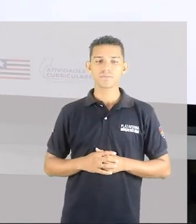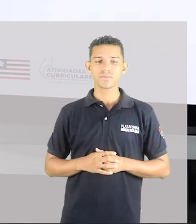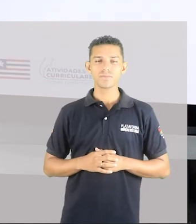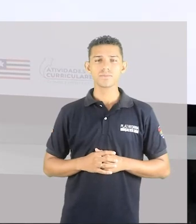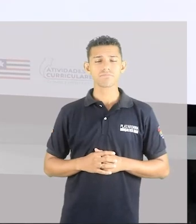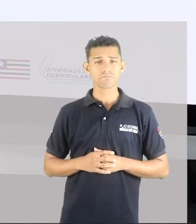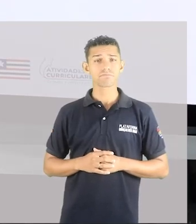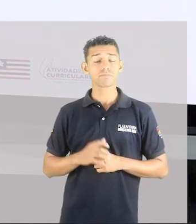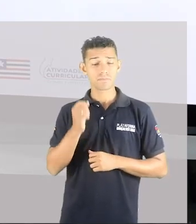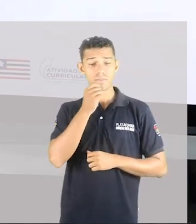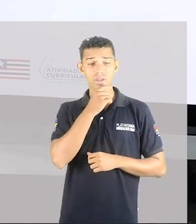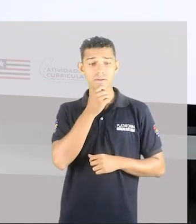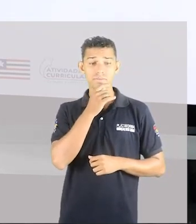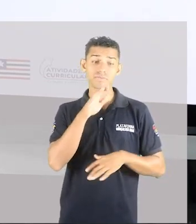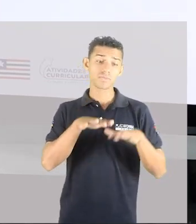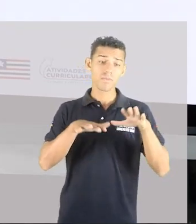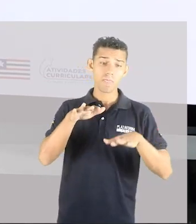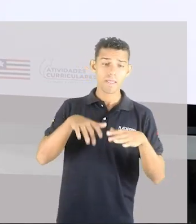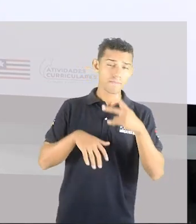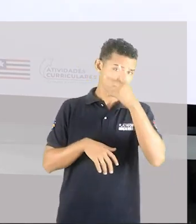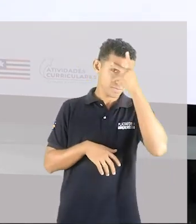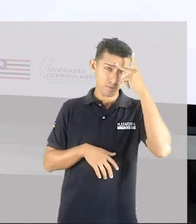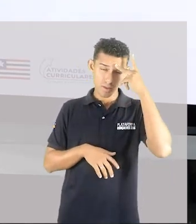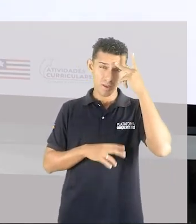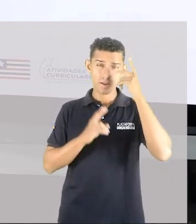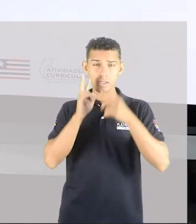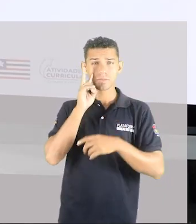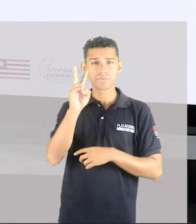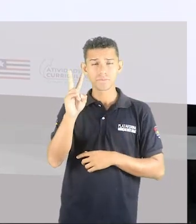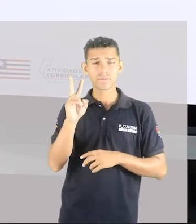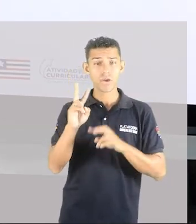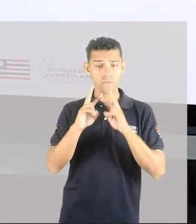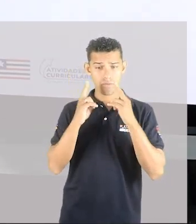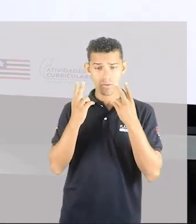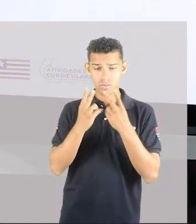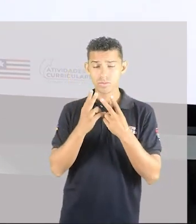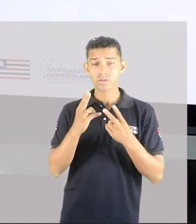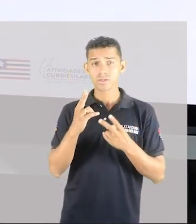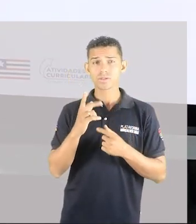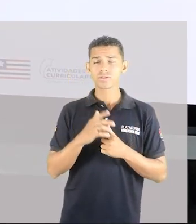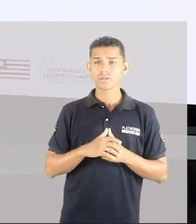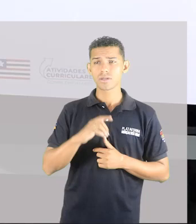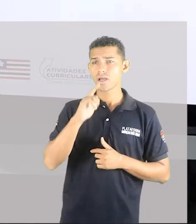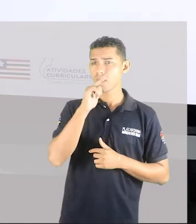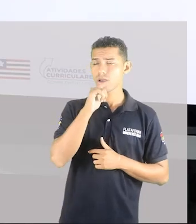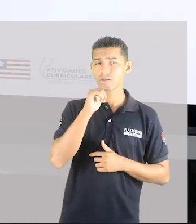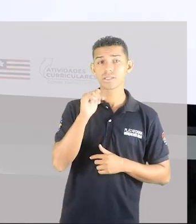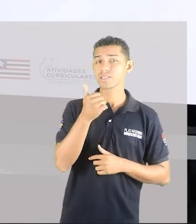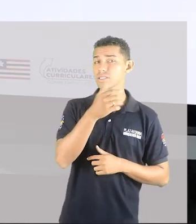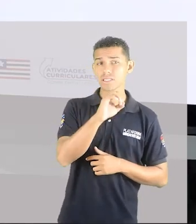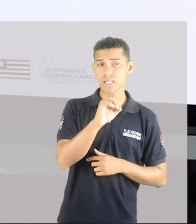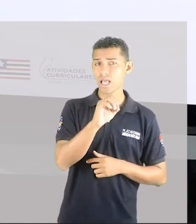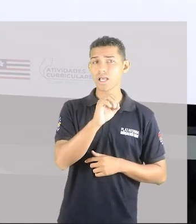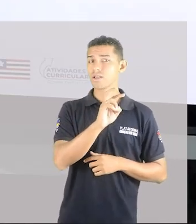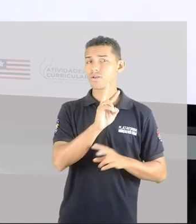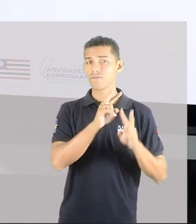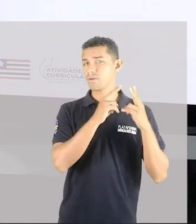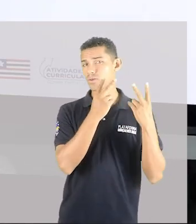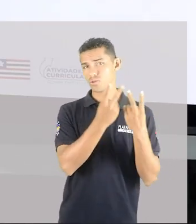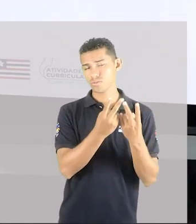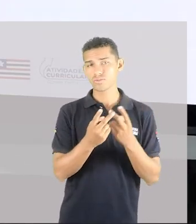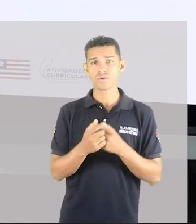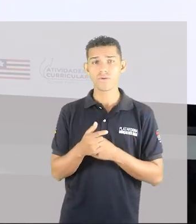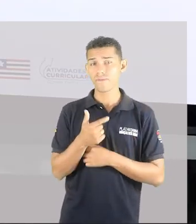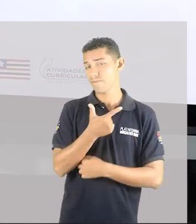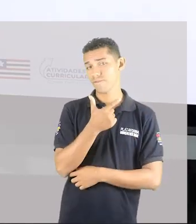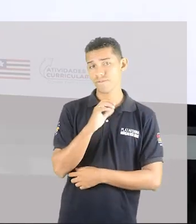É engraçado que muita gente olha aquele volume da água oxigenada, né? A água oxigenada 10 volumes, 20 volumes,